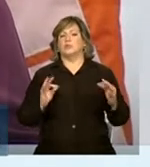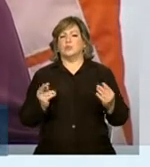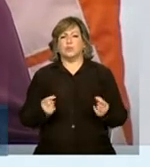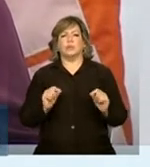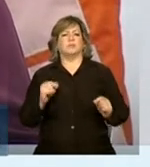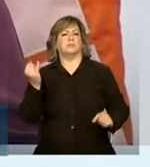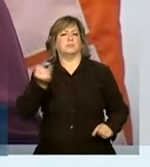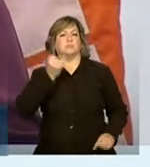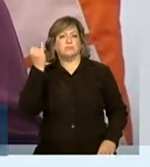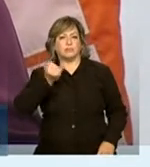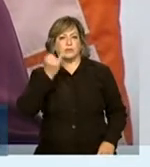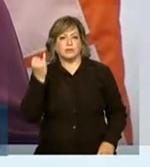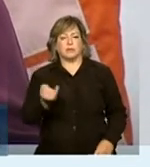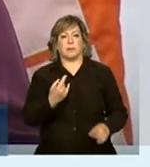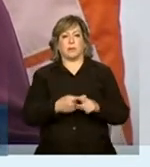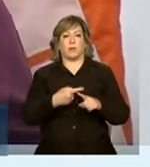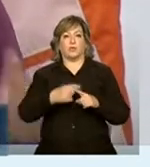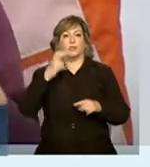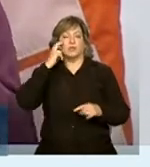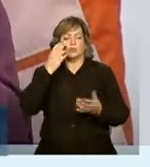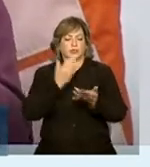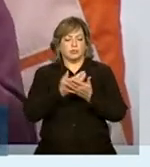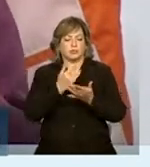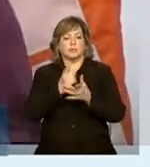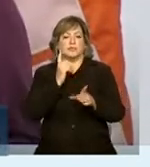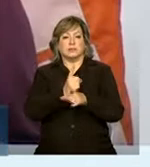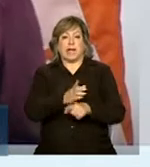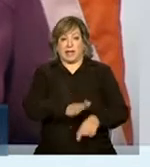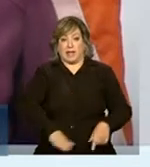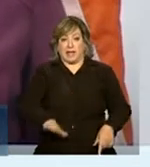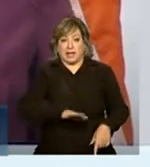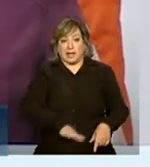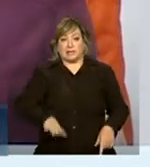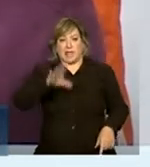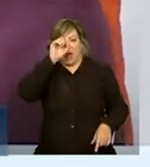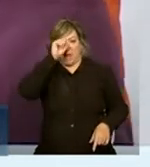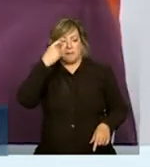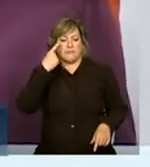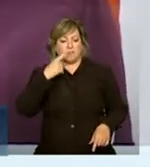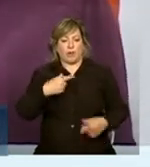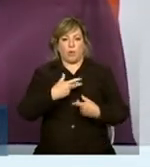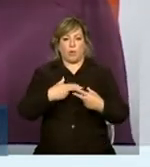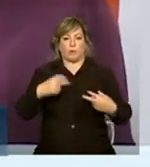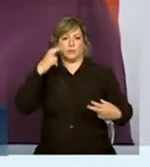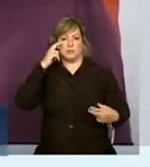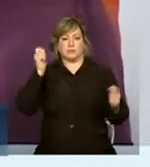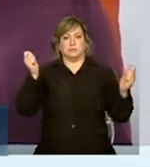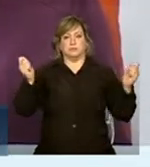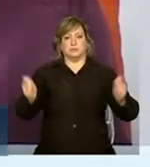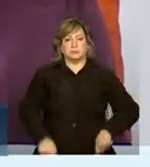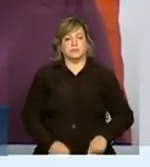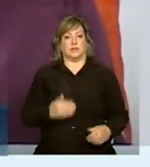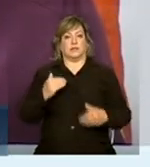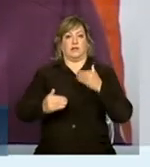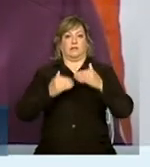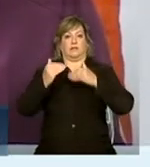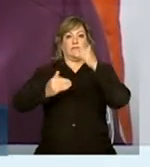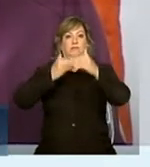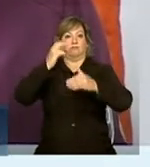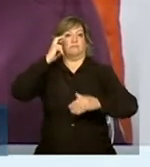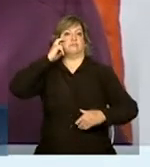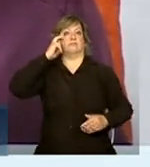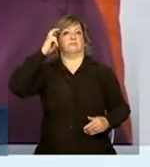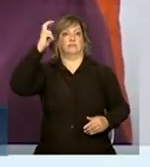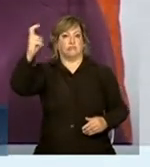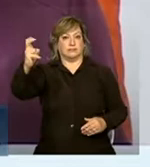razões apontadas pela neurociência, quando se trata de perceber que a capacidade de desenvolvimento de uma